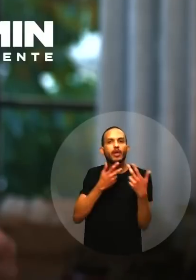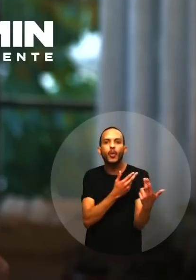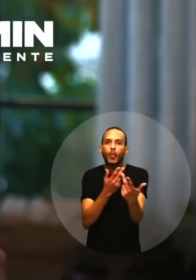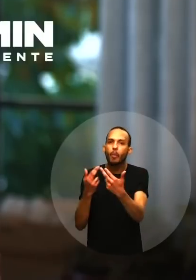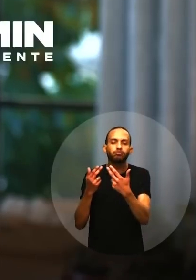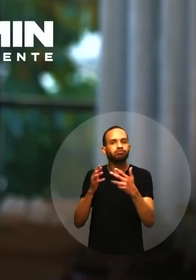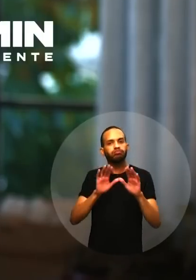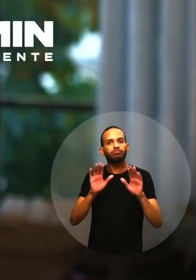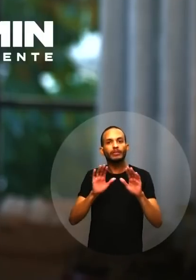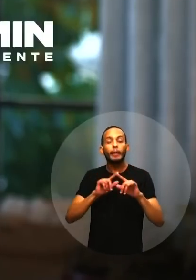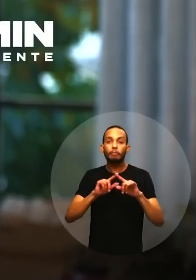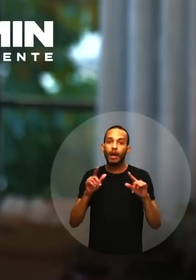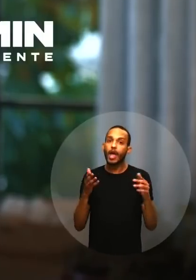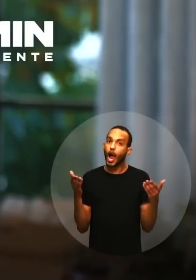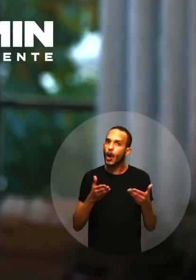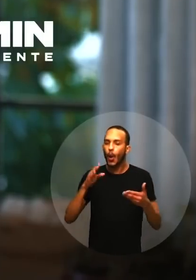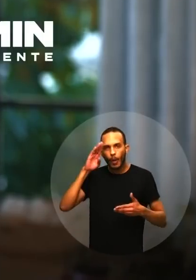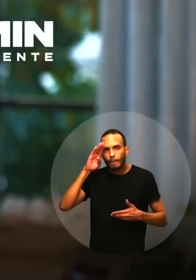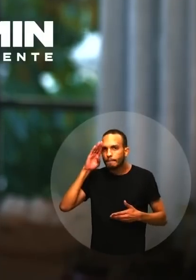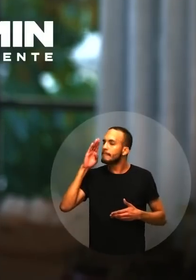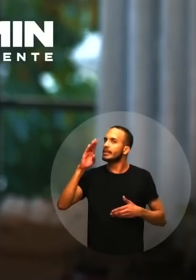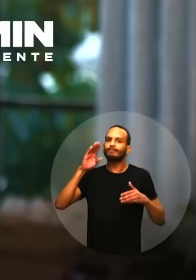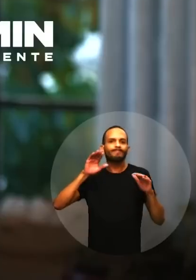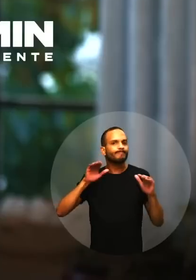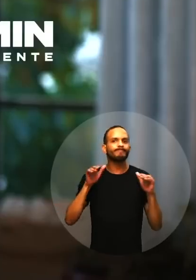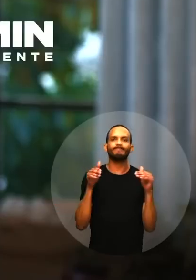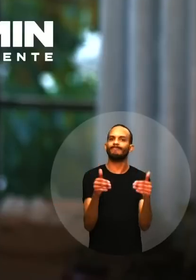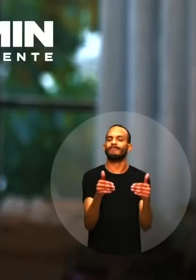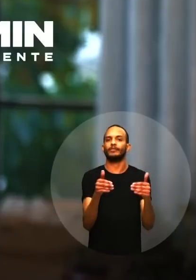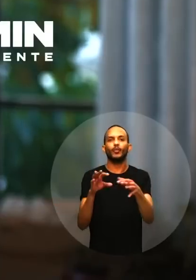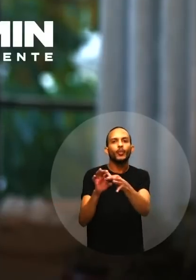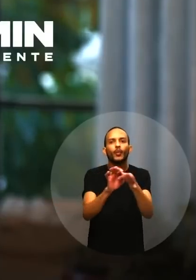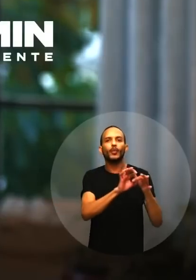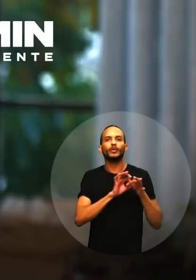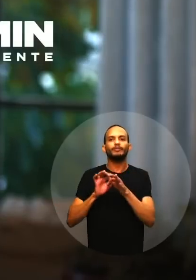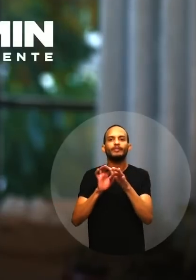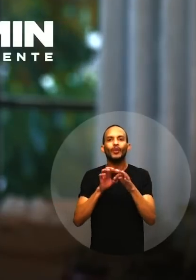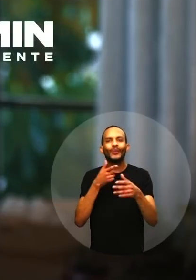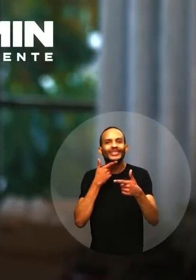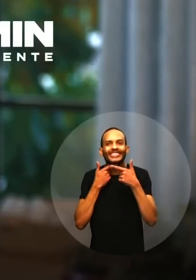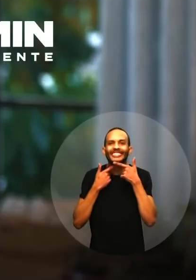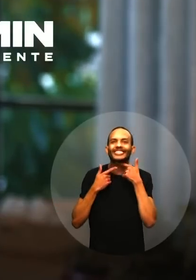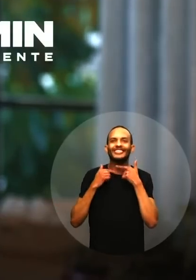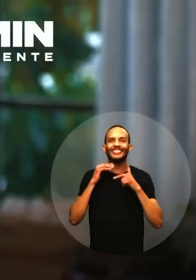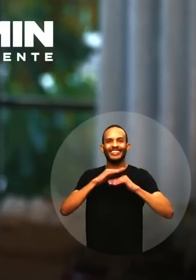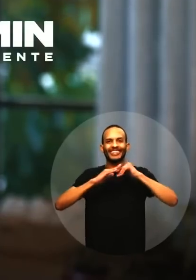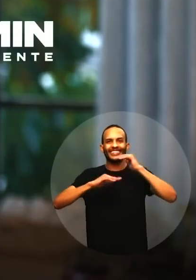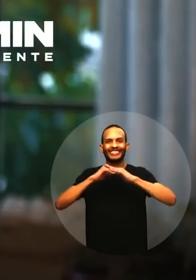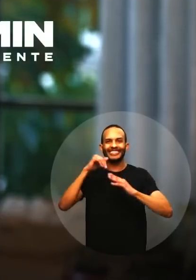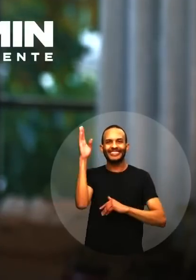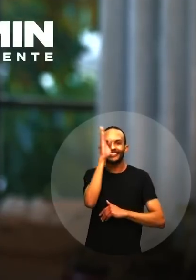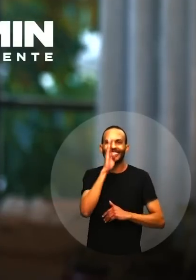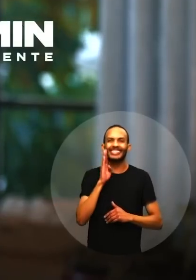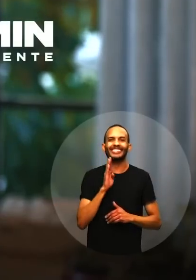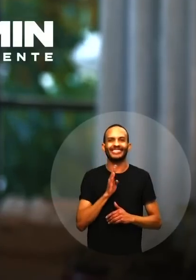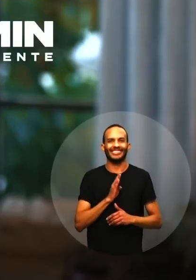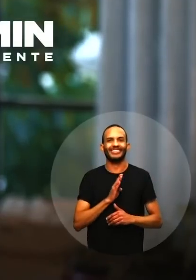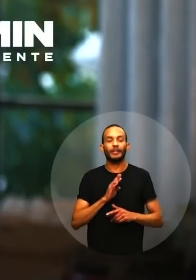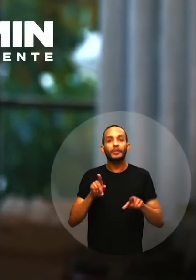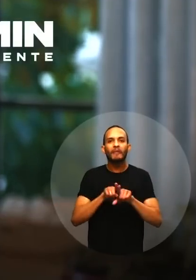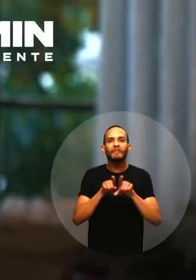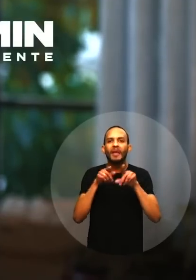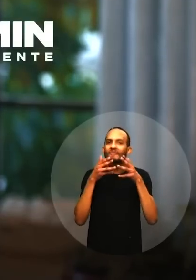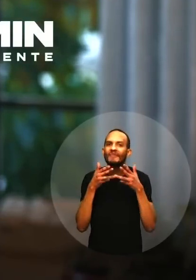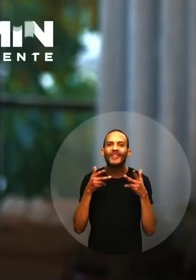igual em tudo Nesse momento algo muito mais importante nos une O desejo de reconstruir o